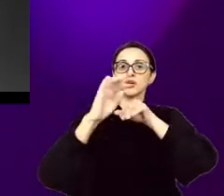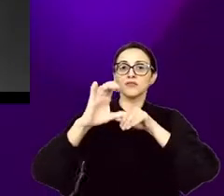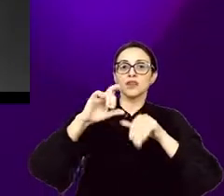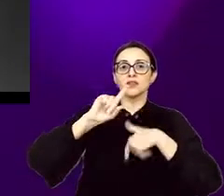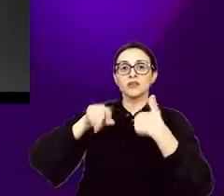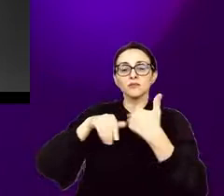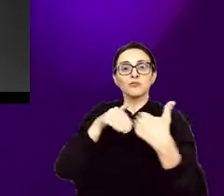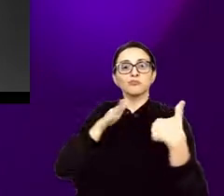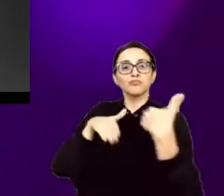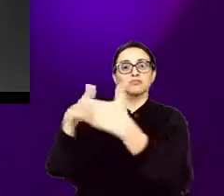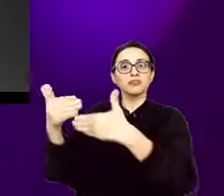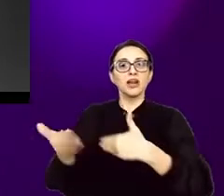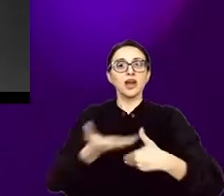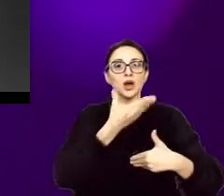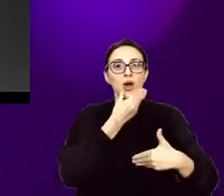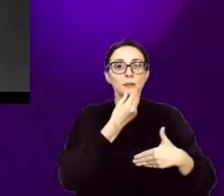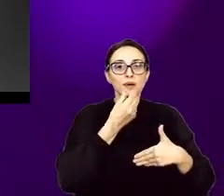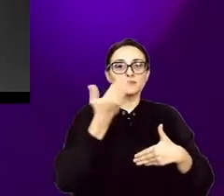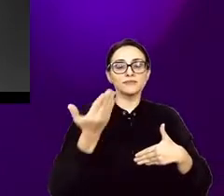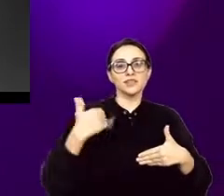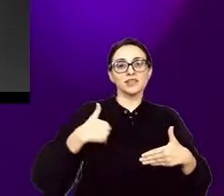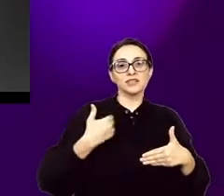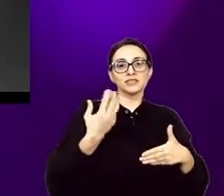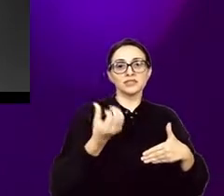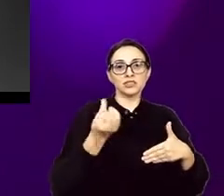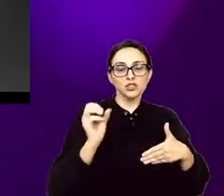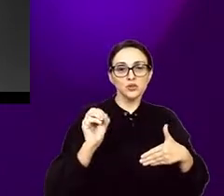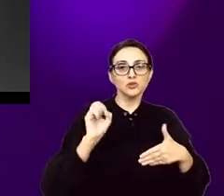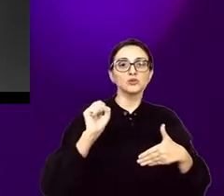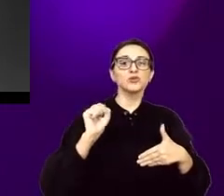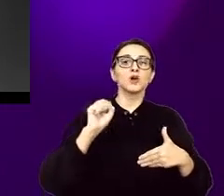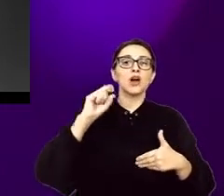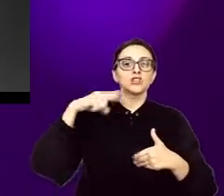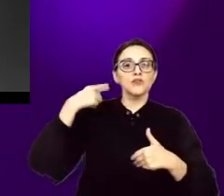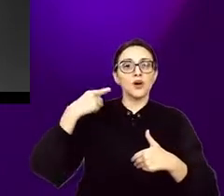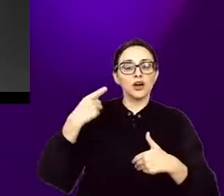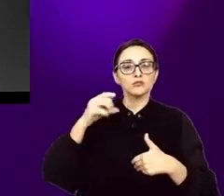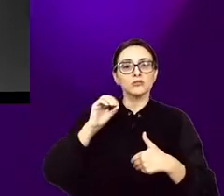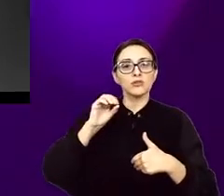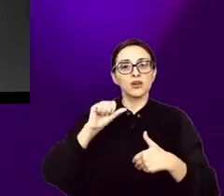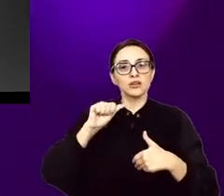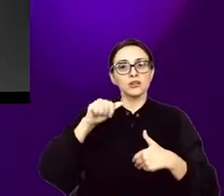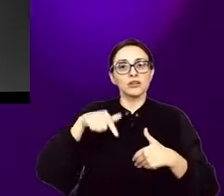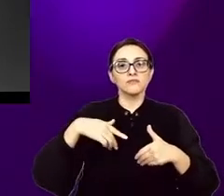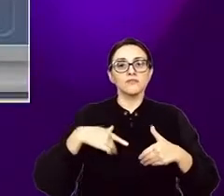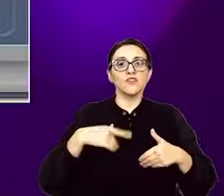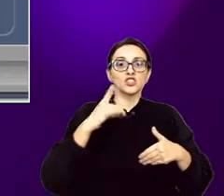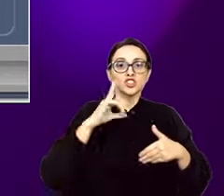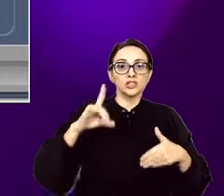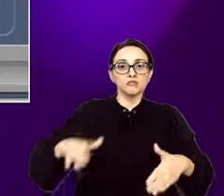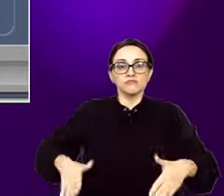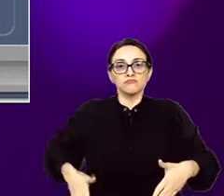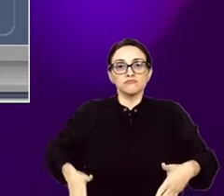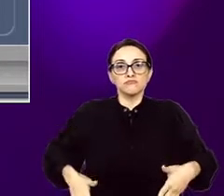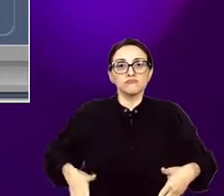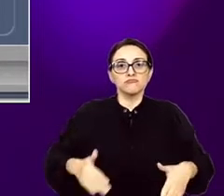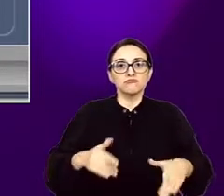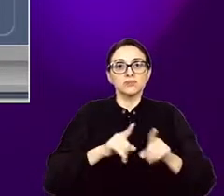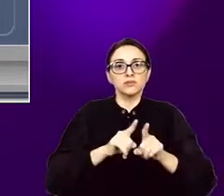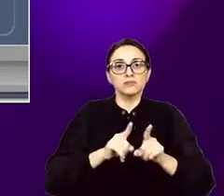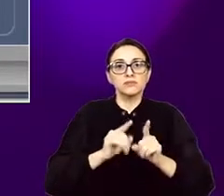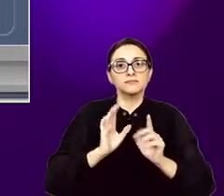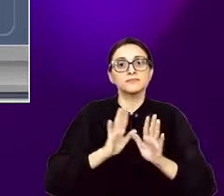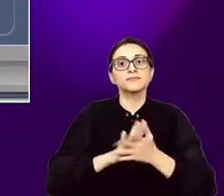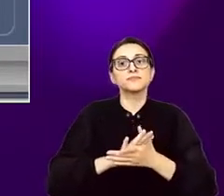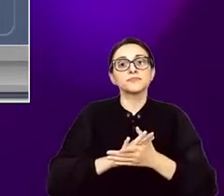Então, esse paciente é ODM, masculino, 68 anos, advogado, osteoartrose de quadril do lado direito. Essa tomografia vai para os